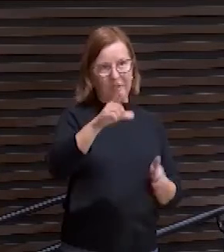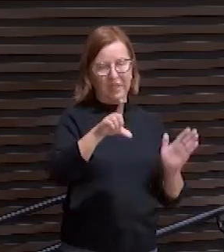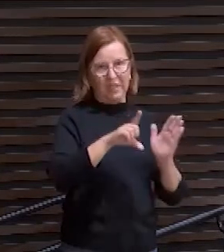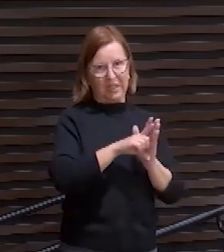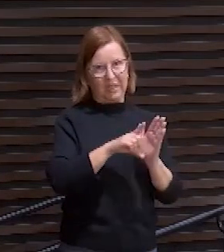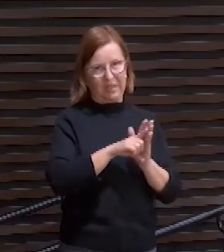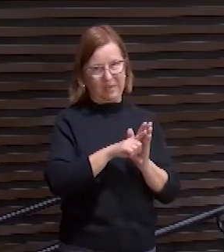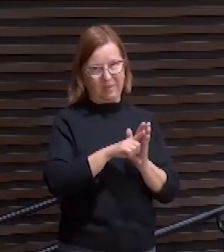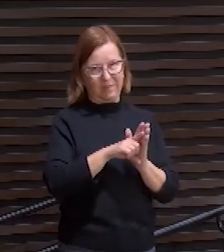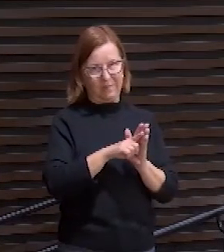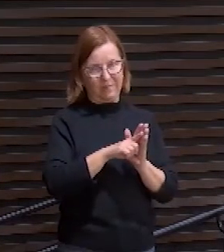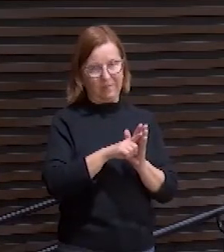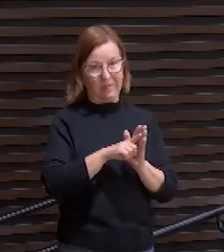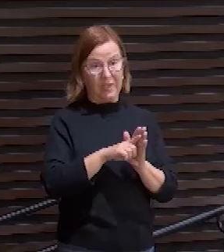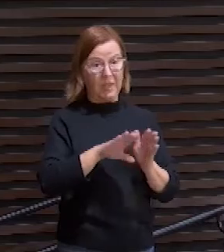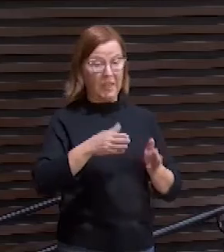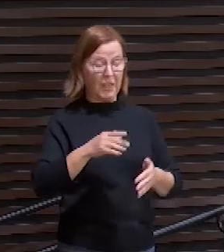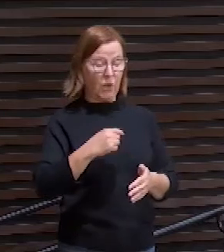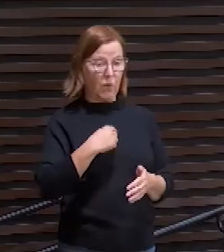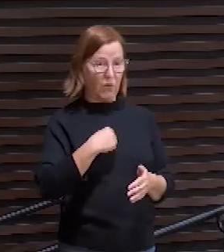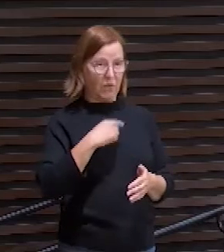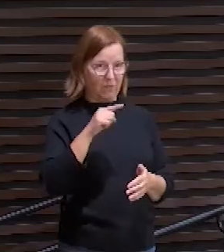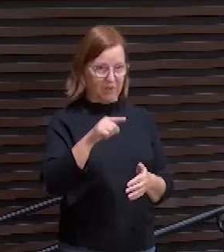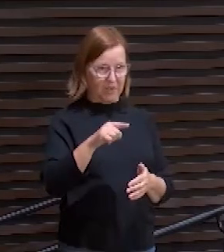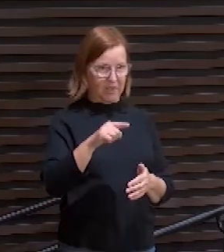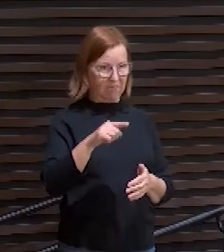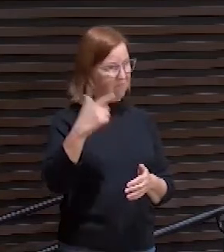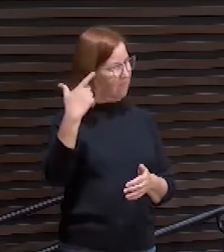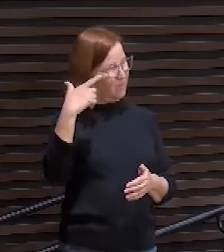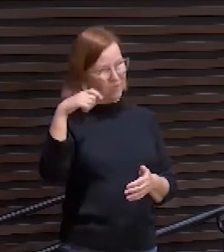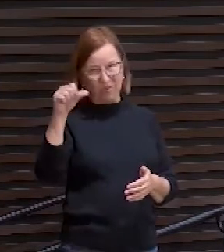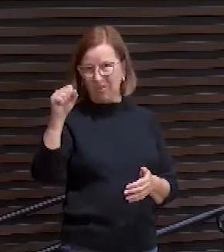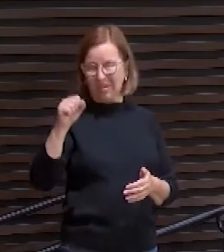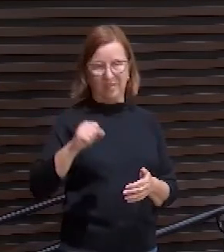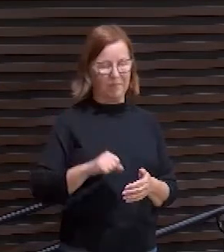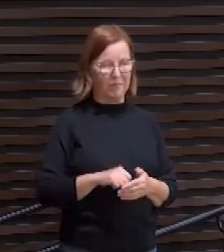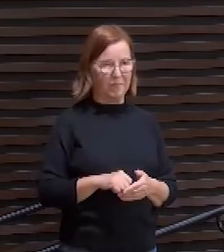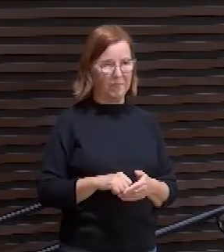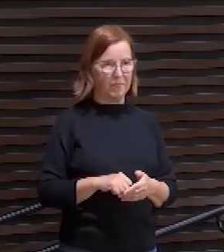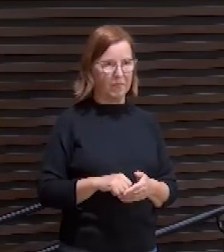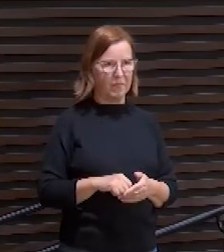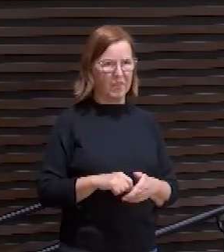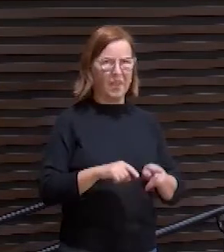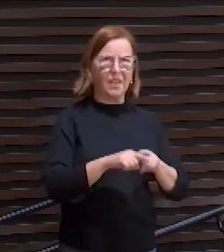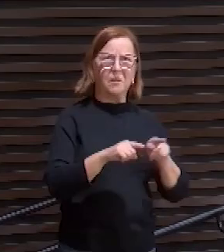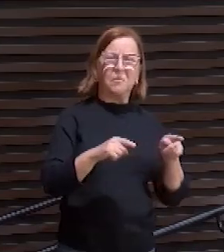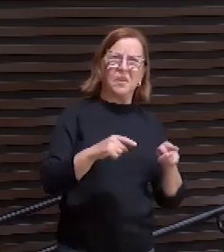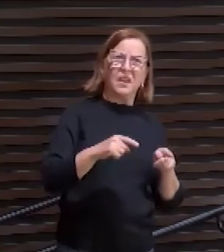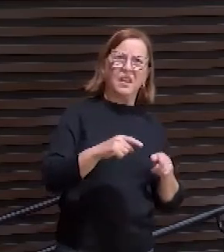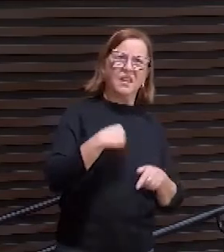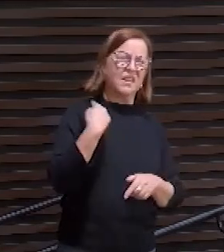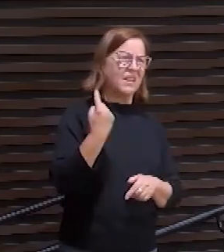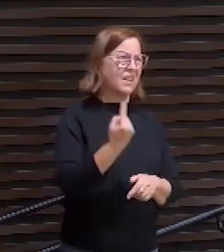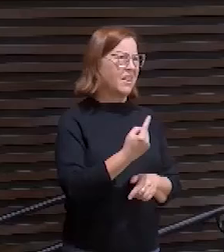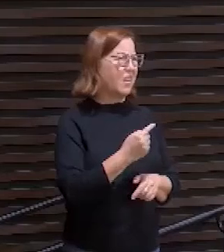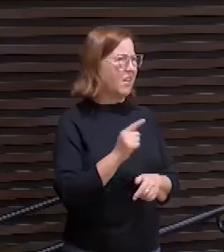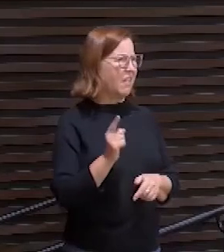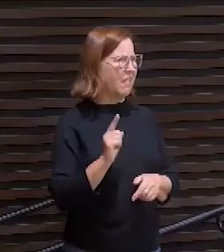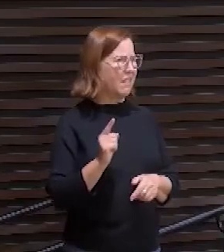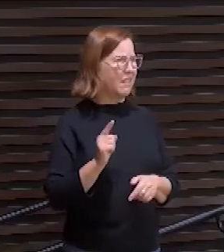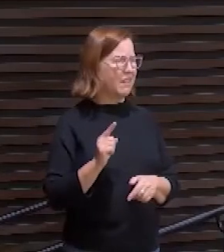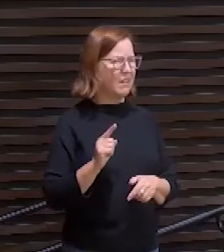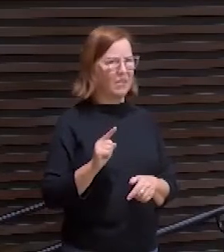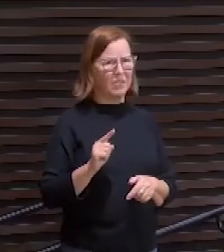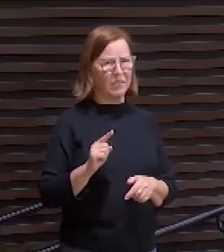questão. Você e eu, nós não conseguimos isso. Mas, Fernando, nós não somos instados